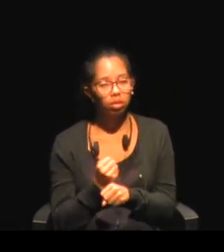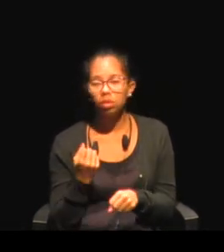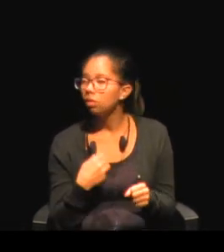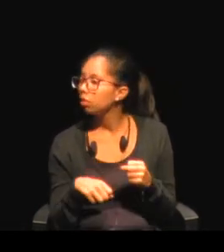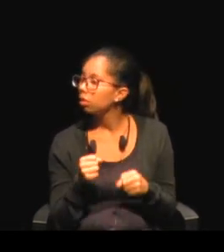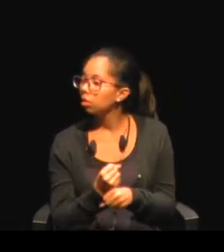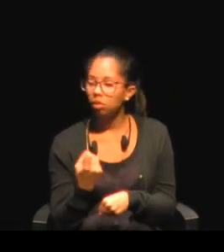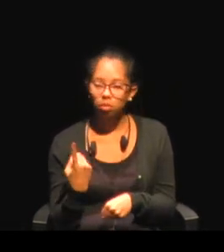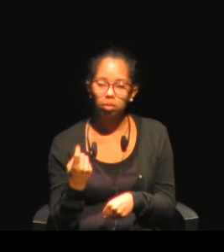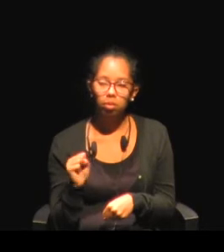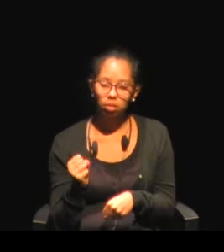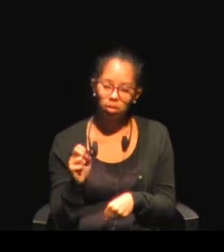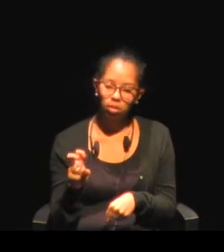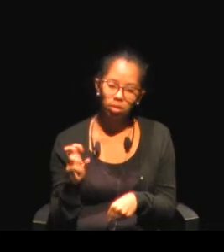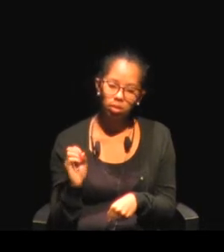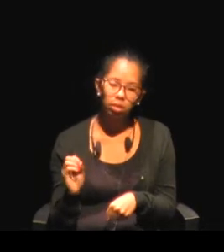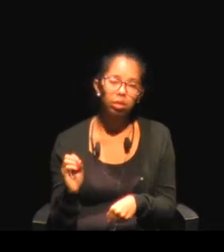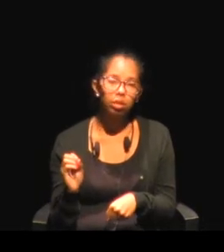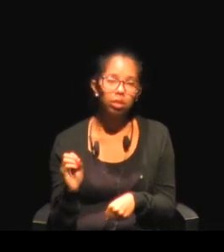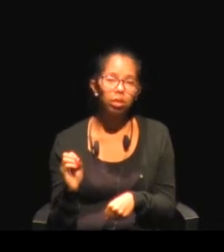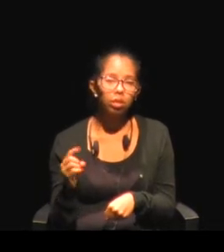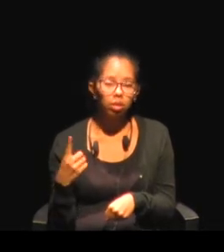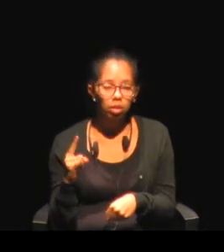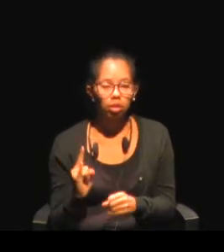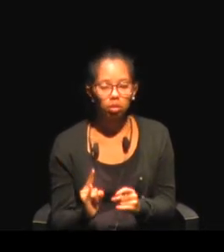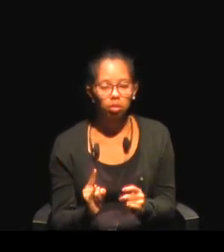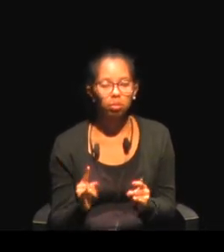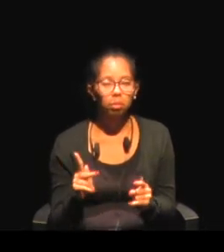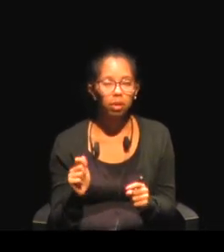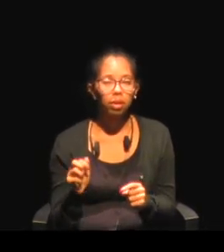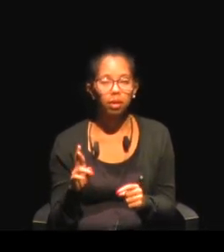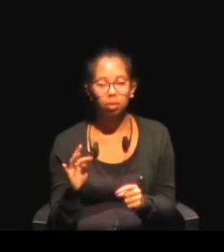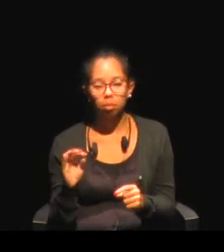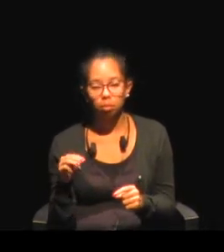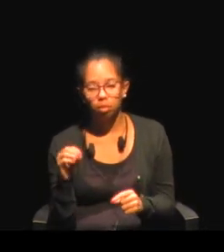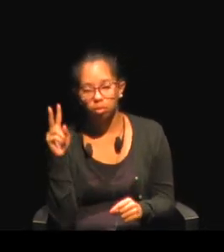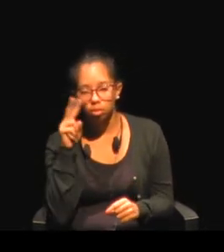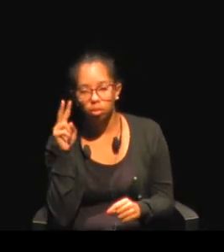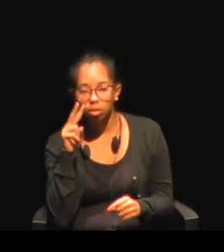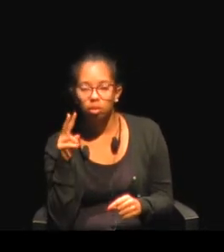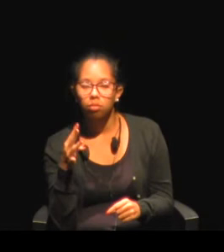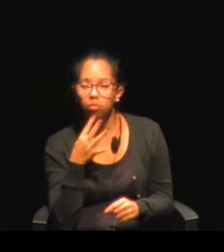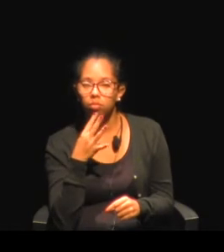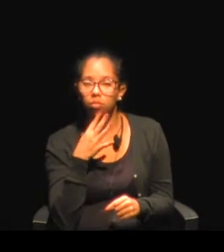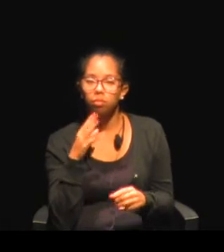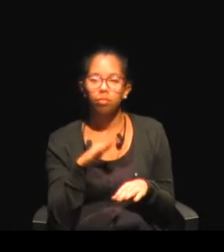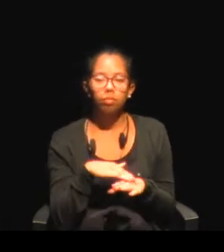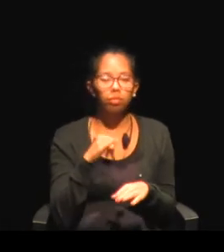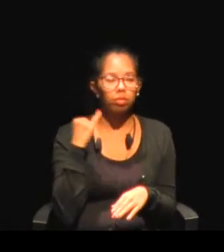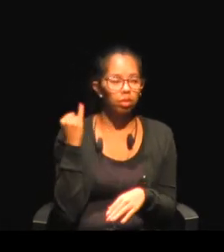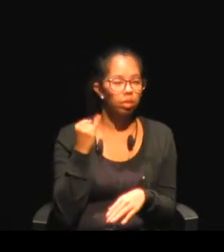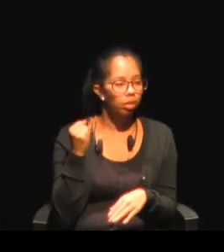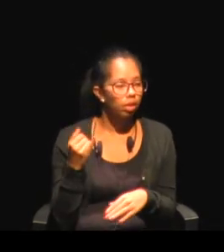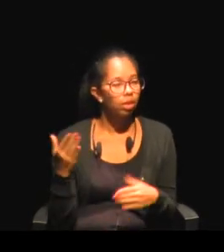bonita, construída logo nos anos 1850. É o patrimônio histórico mais reconhecido,